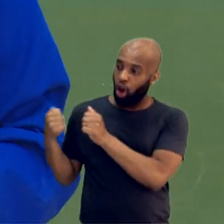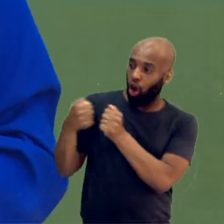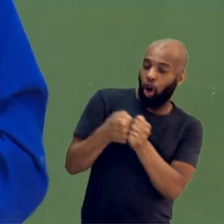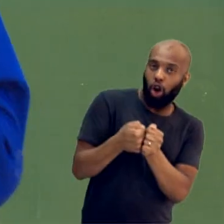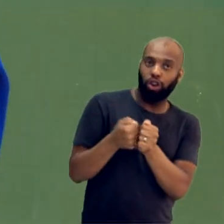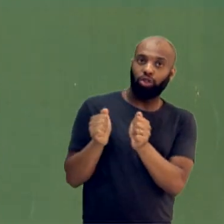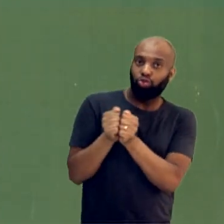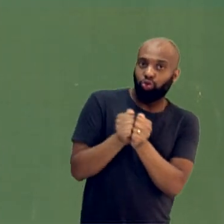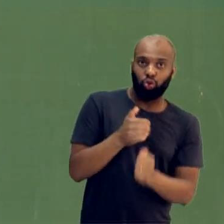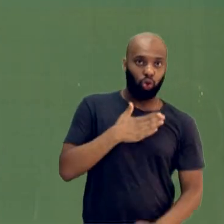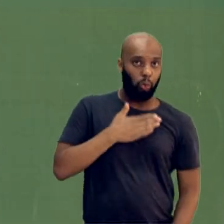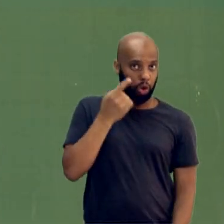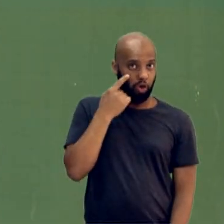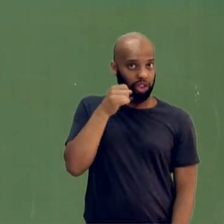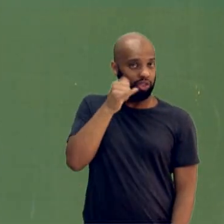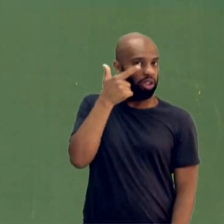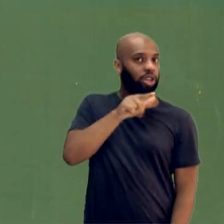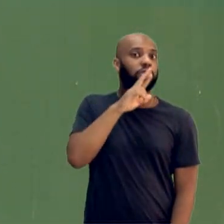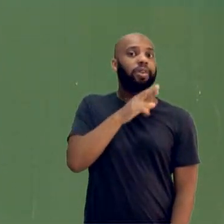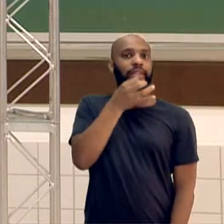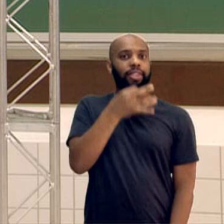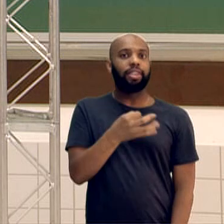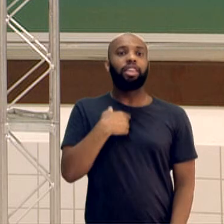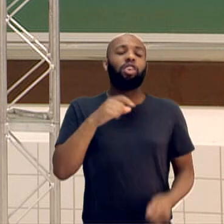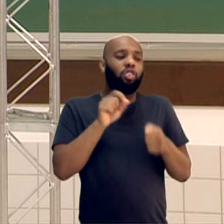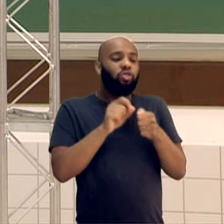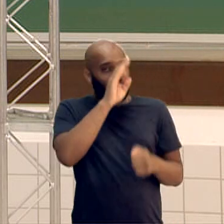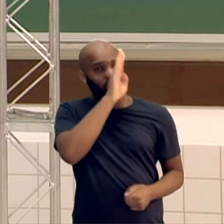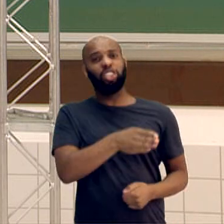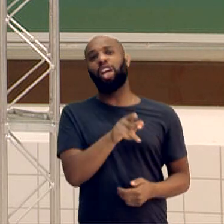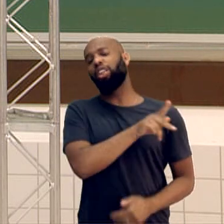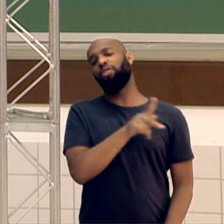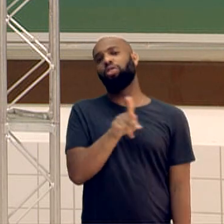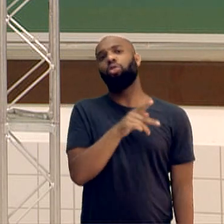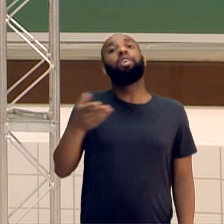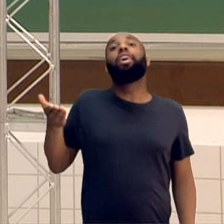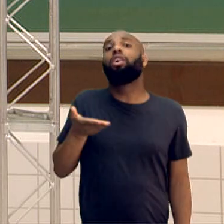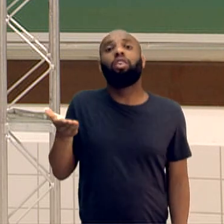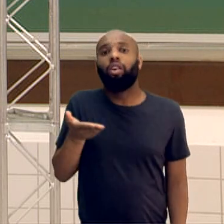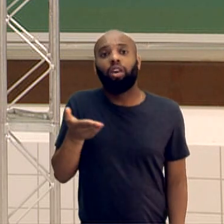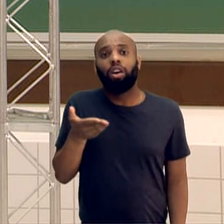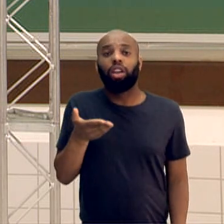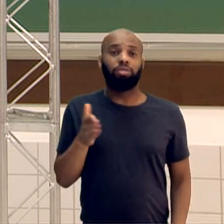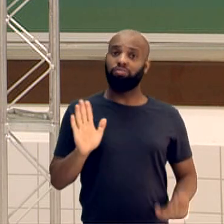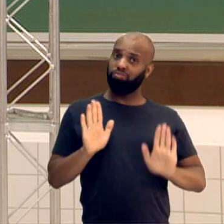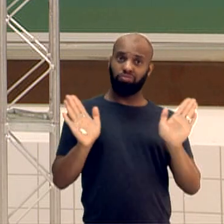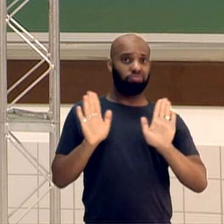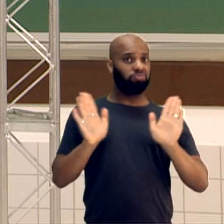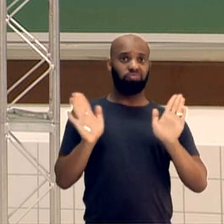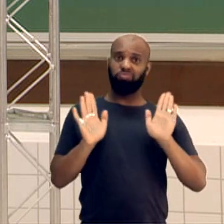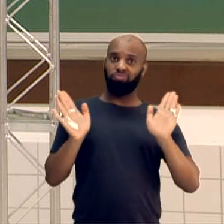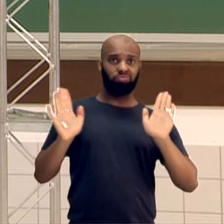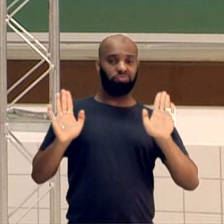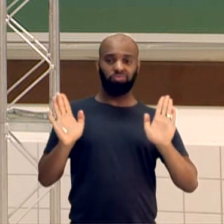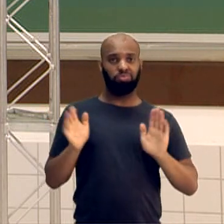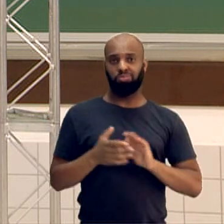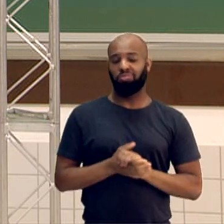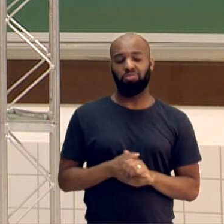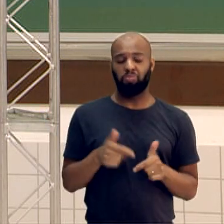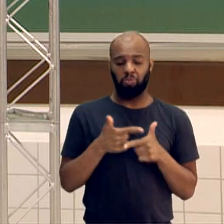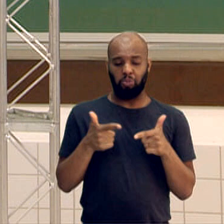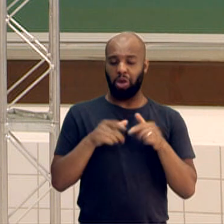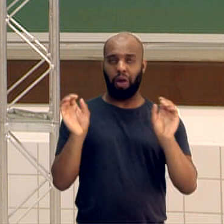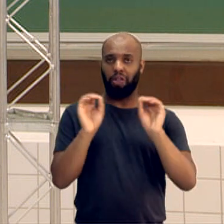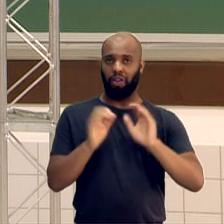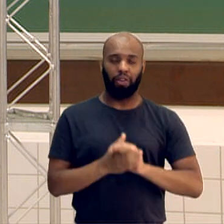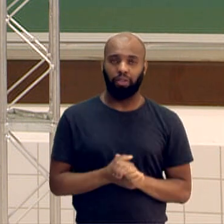e veja se você acertou. Professor, eu fiz na forma direta e agora dos produtos notáveis, tem problema? Não, não tem